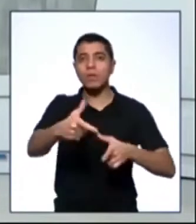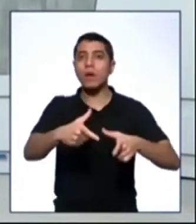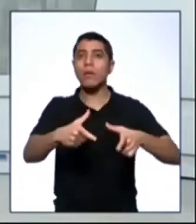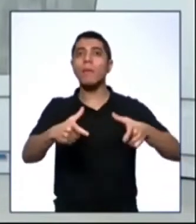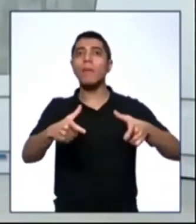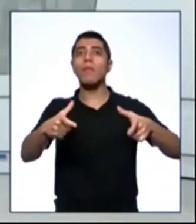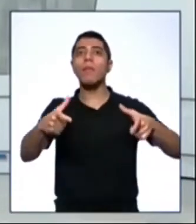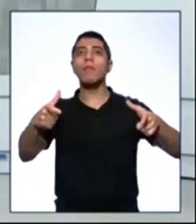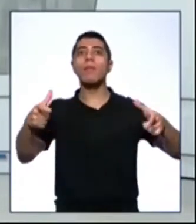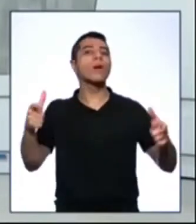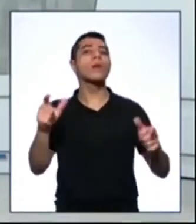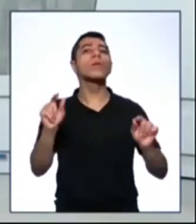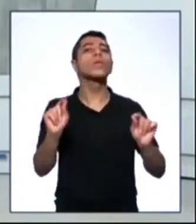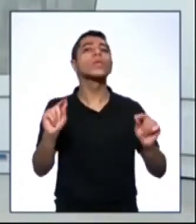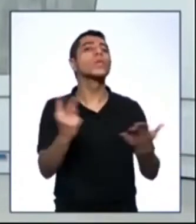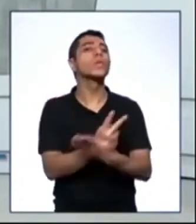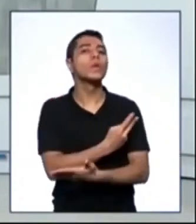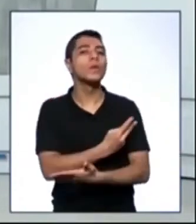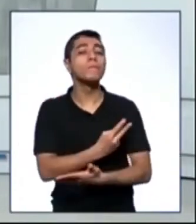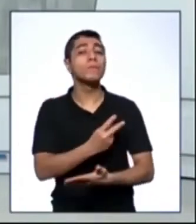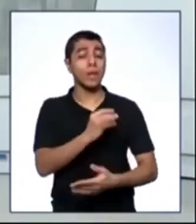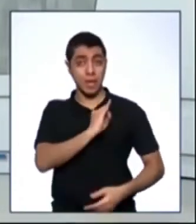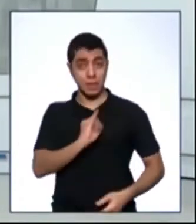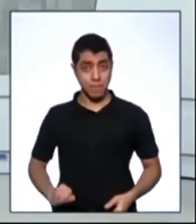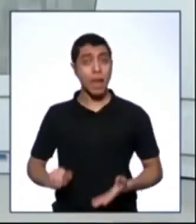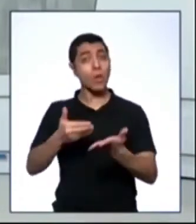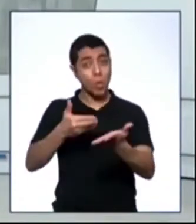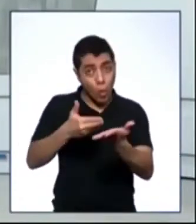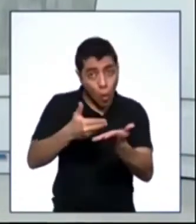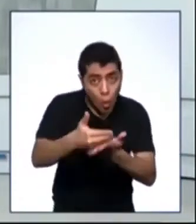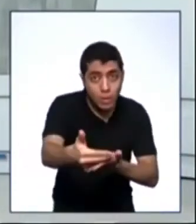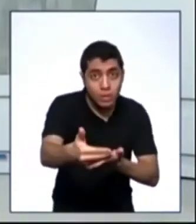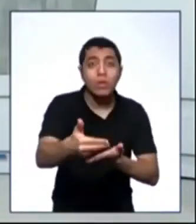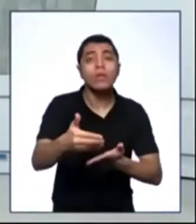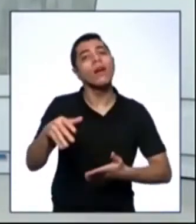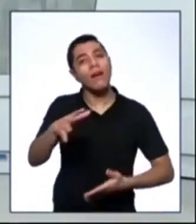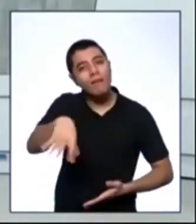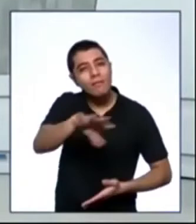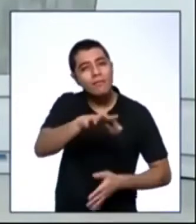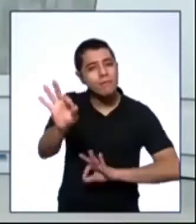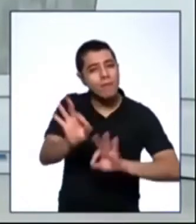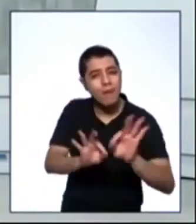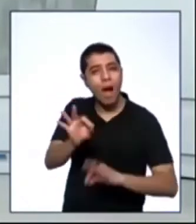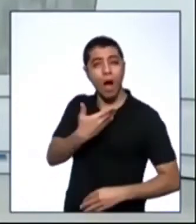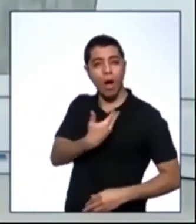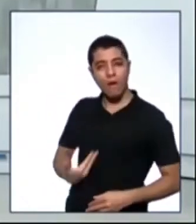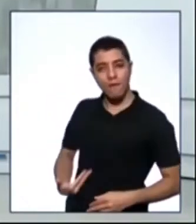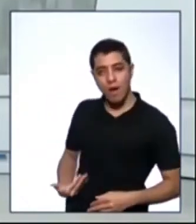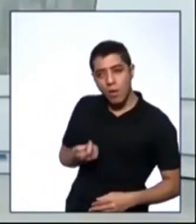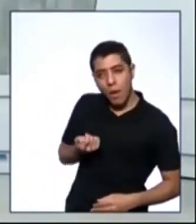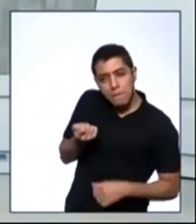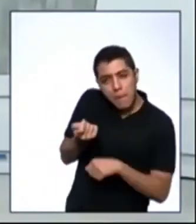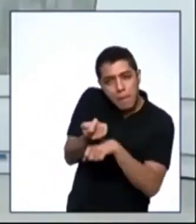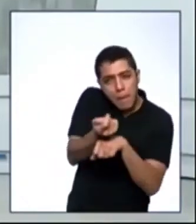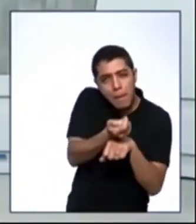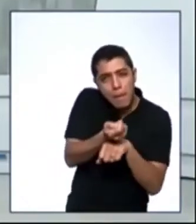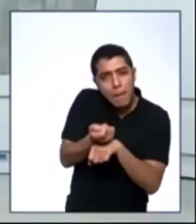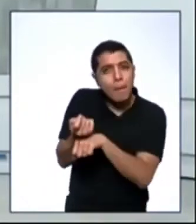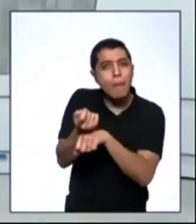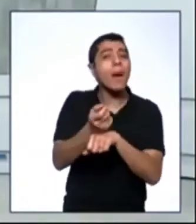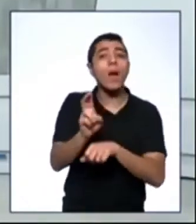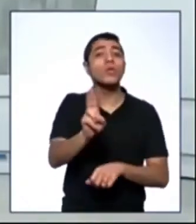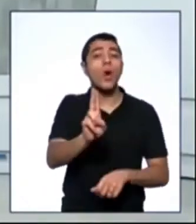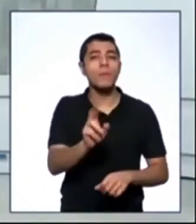começo do Império foi organizado e estruturado o que a gente chama de política do pão e circo. Olha para mim agora. Política do pão e